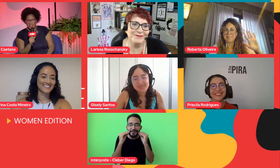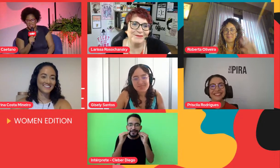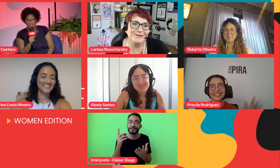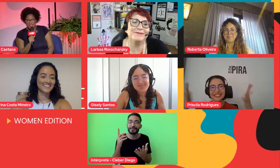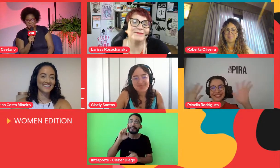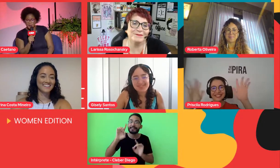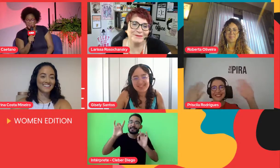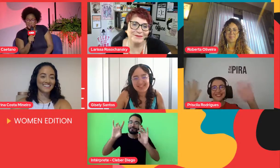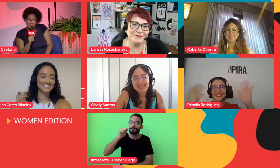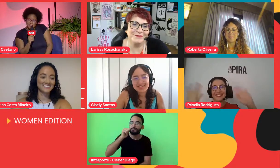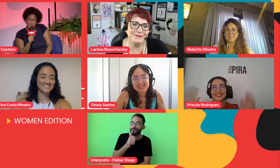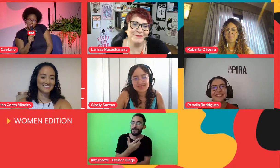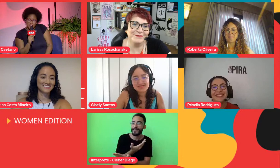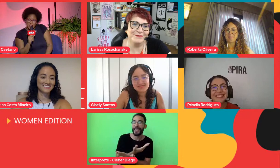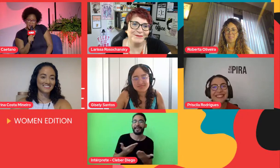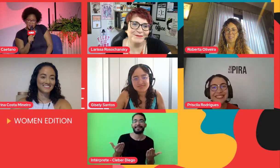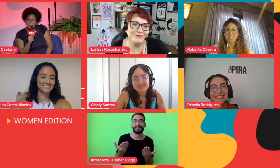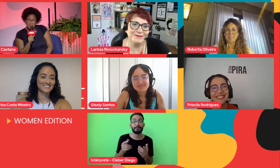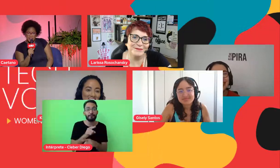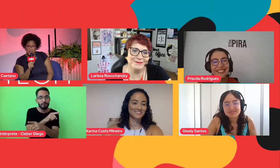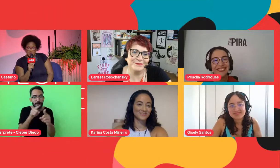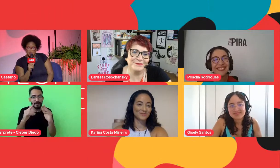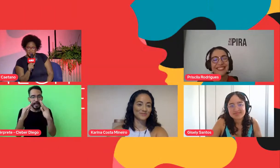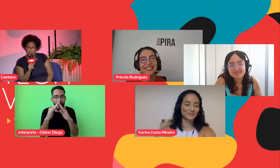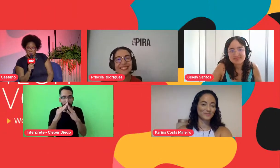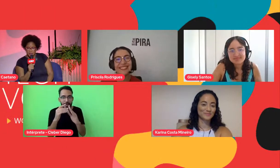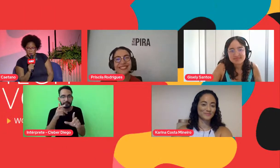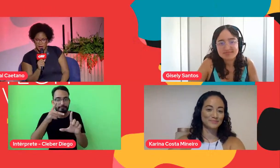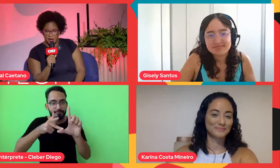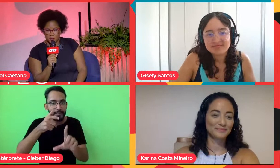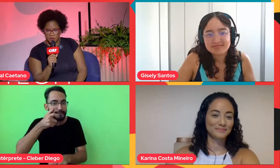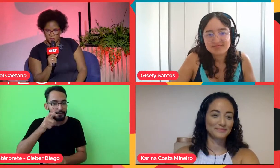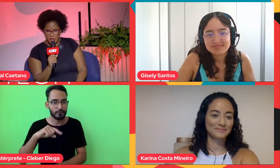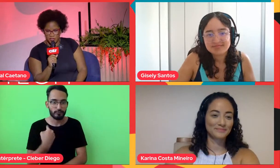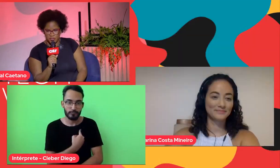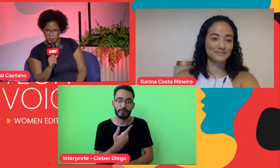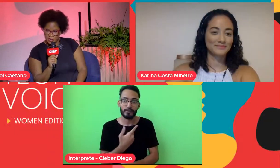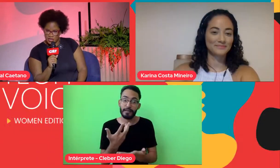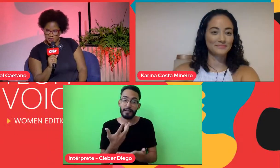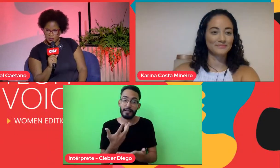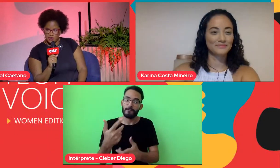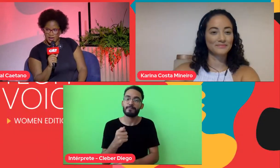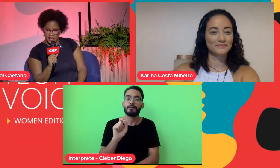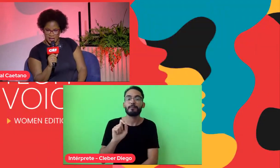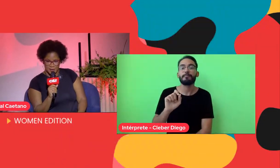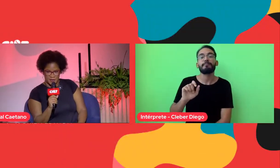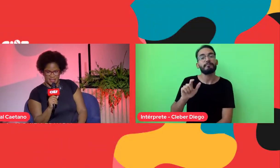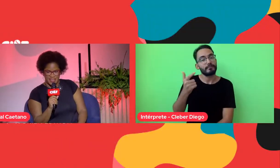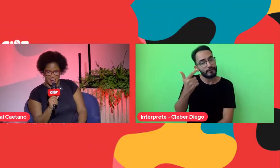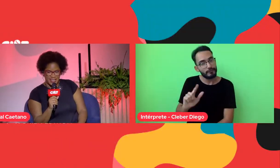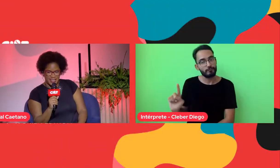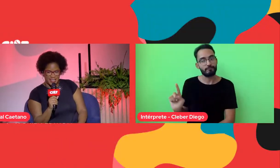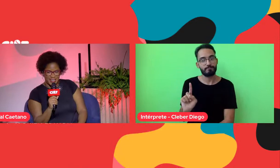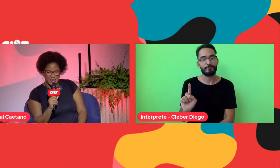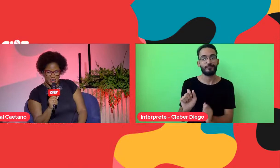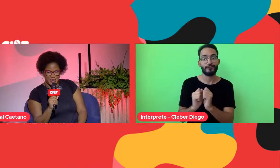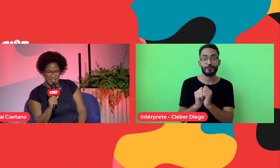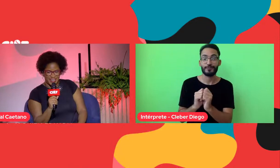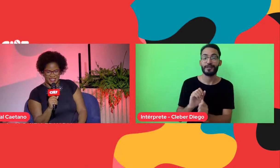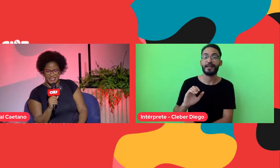dia. E para vocês que estão aí de casa, eu queria convidar agora no palco novamente comigo, Camila.